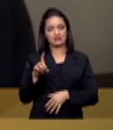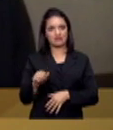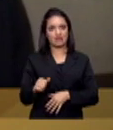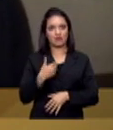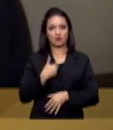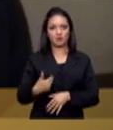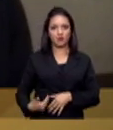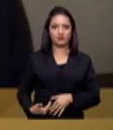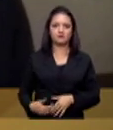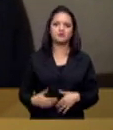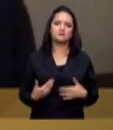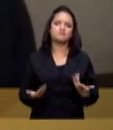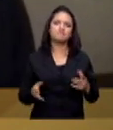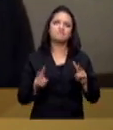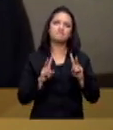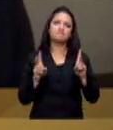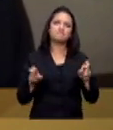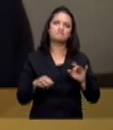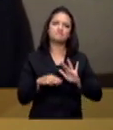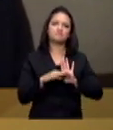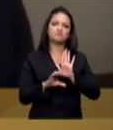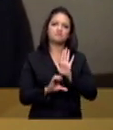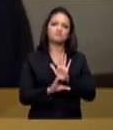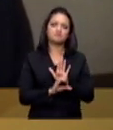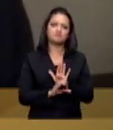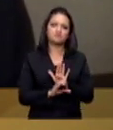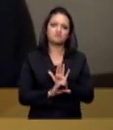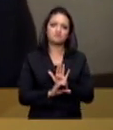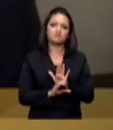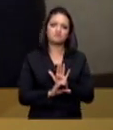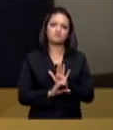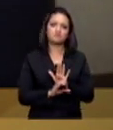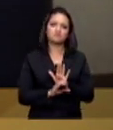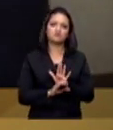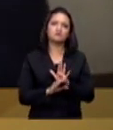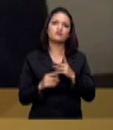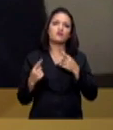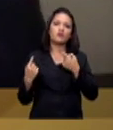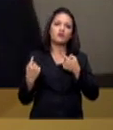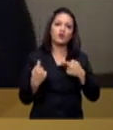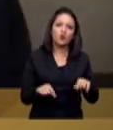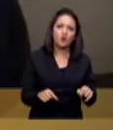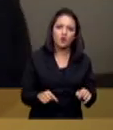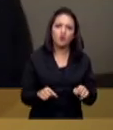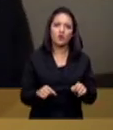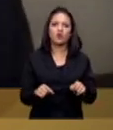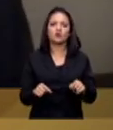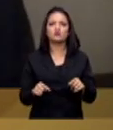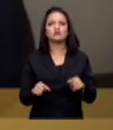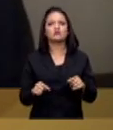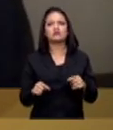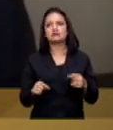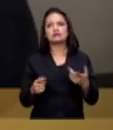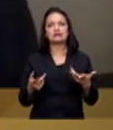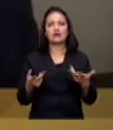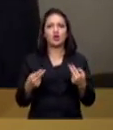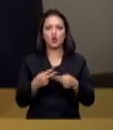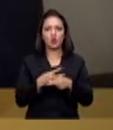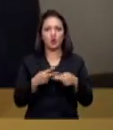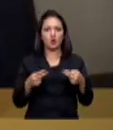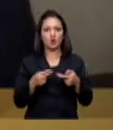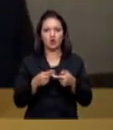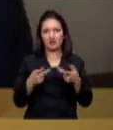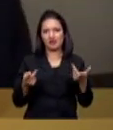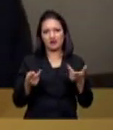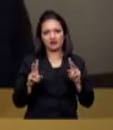cautelares que se voltem contra questões que digam respeito a servidores públicos, e em